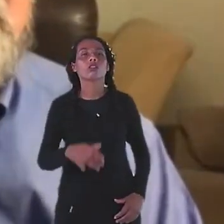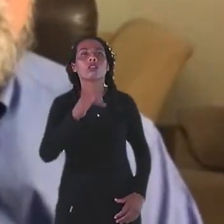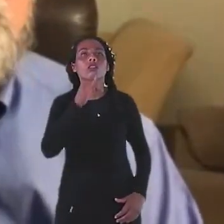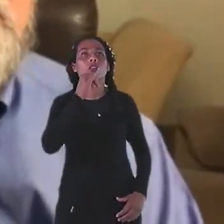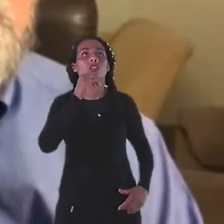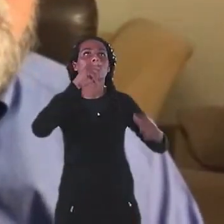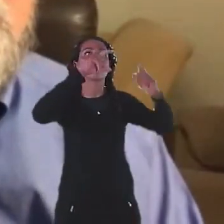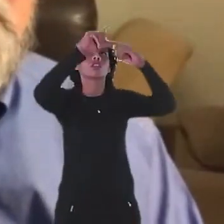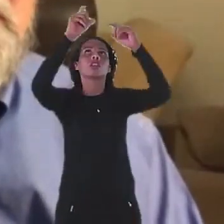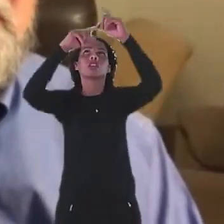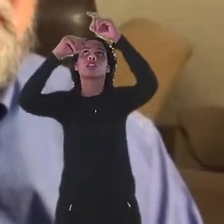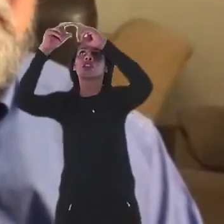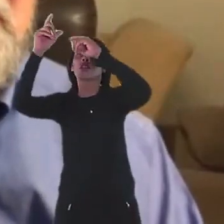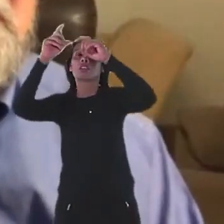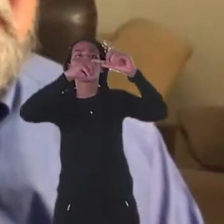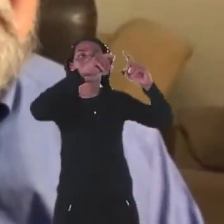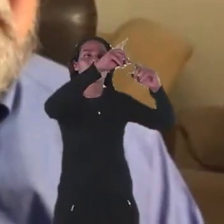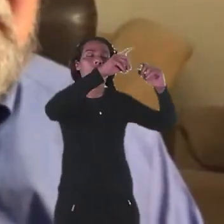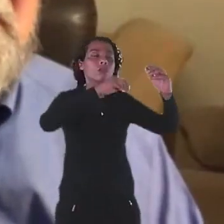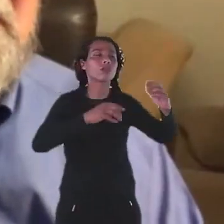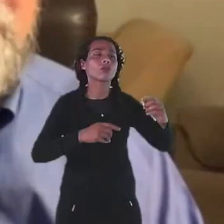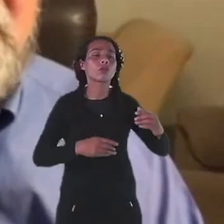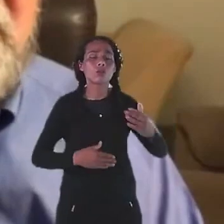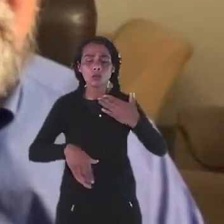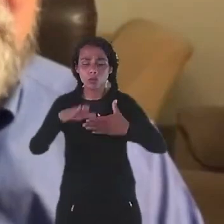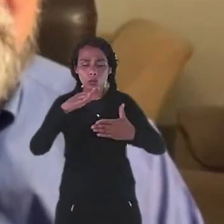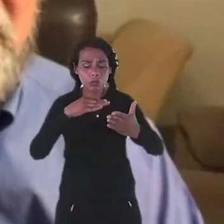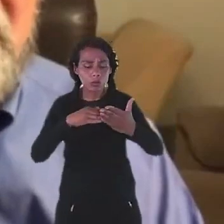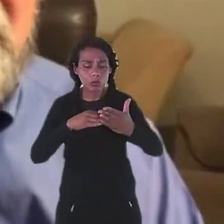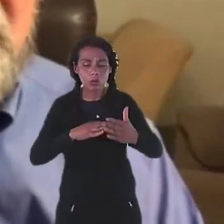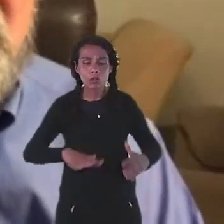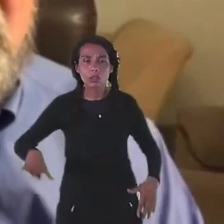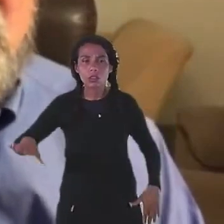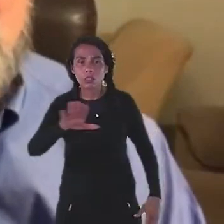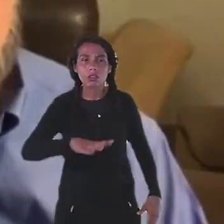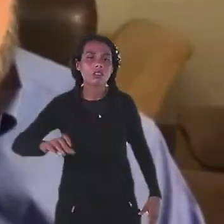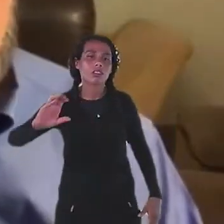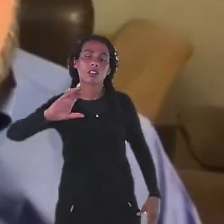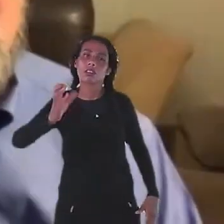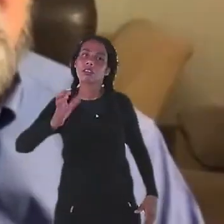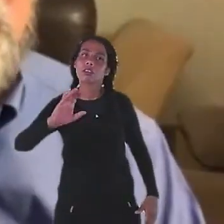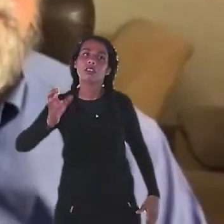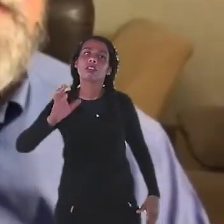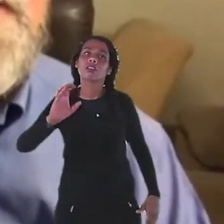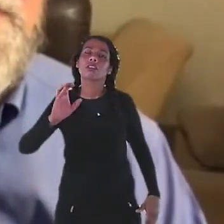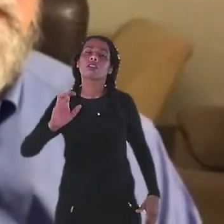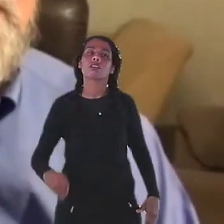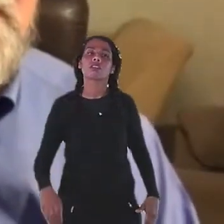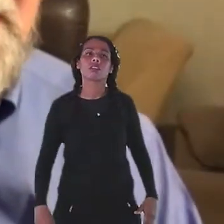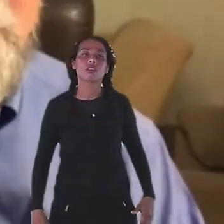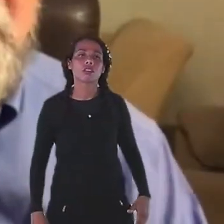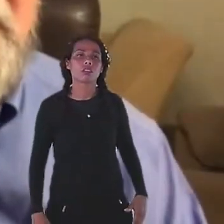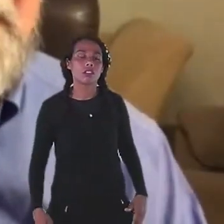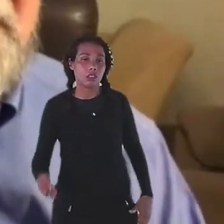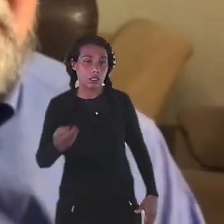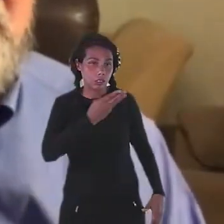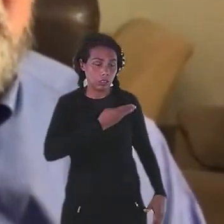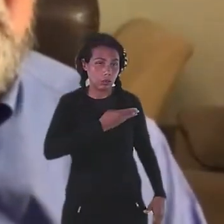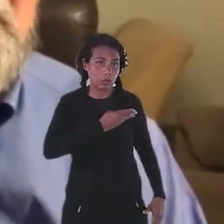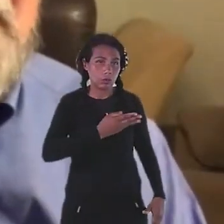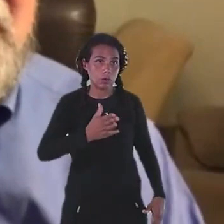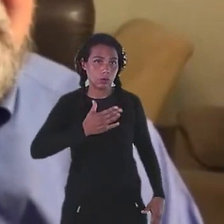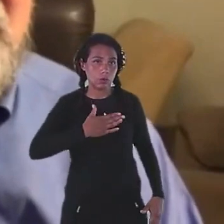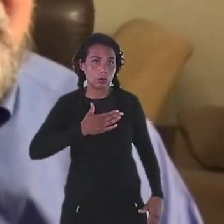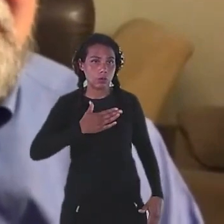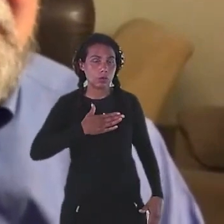aniversário, ou nenhum cometa tem ciência da sua trajetória. O meu grande amigo Ronald Sicurel diz, nenhum